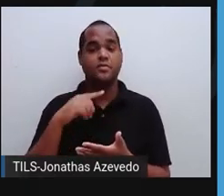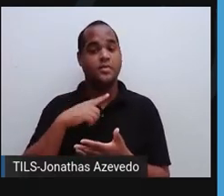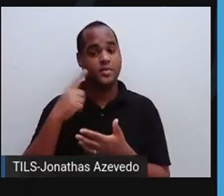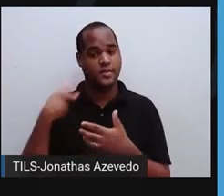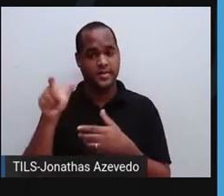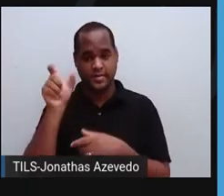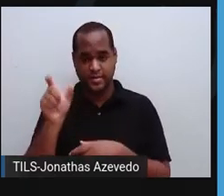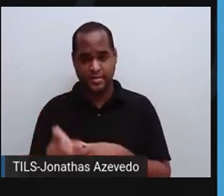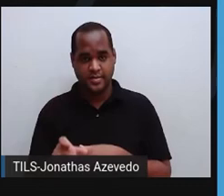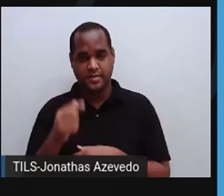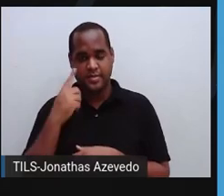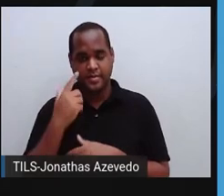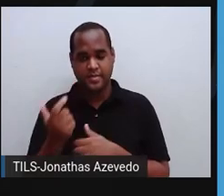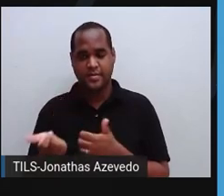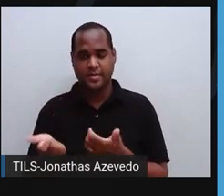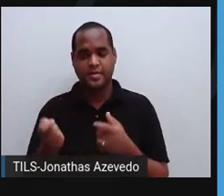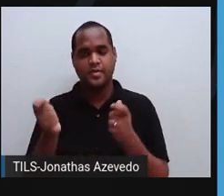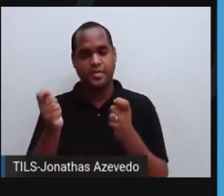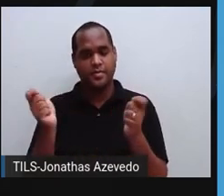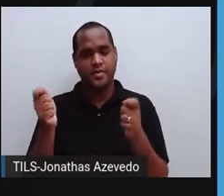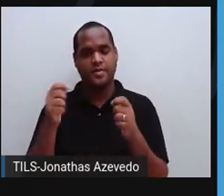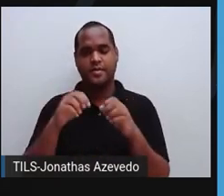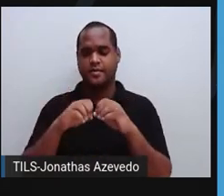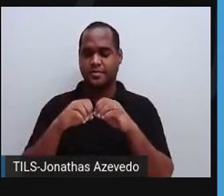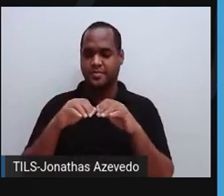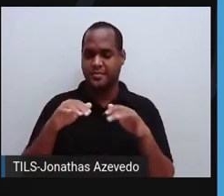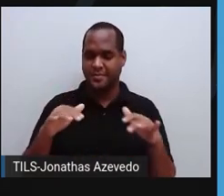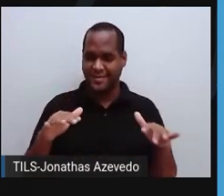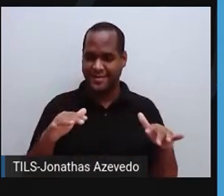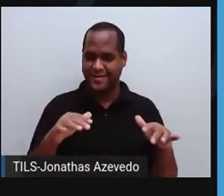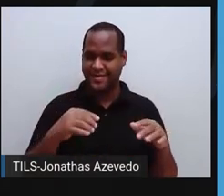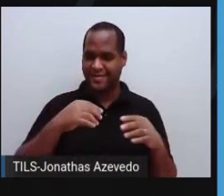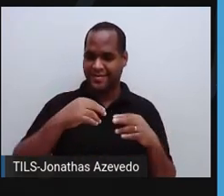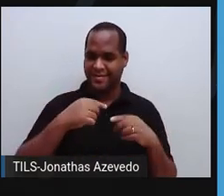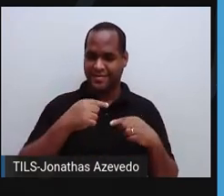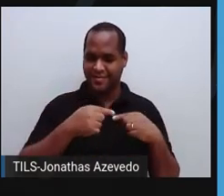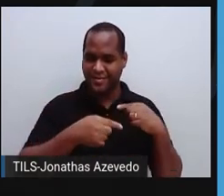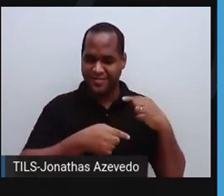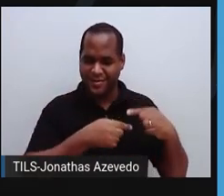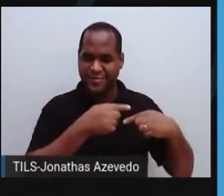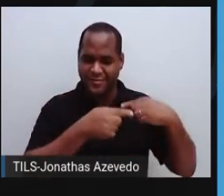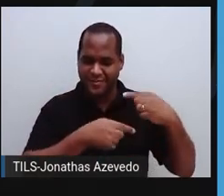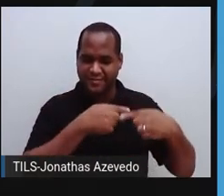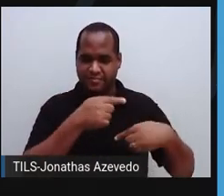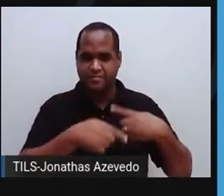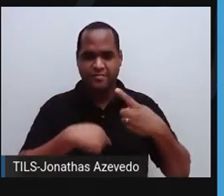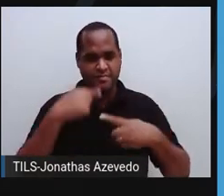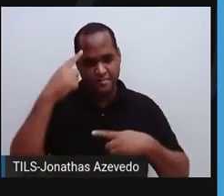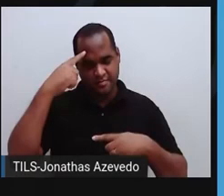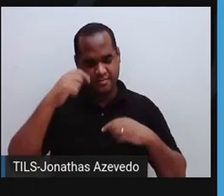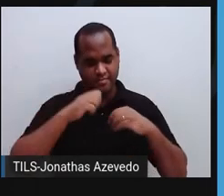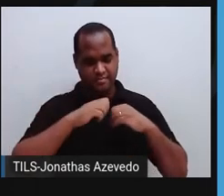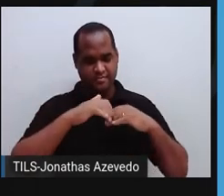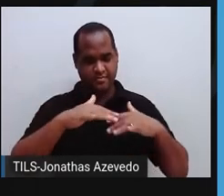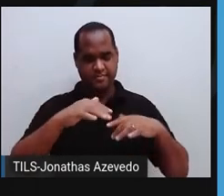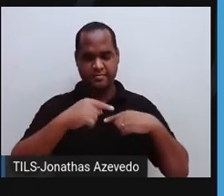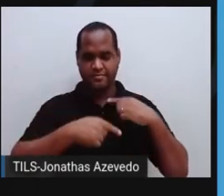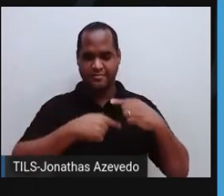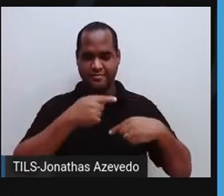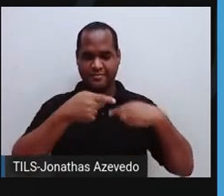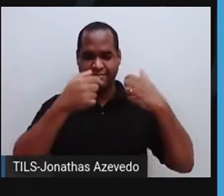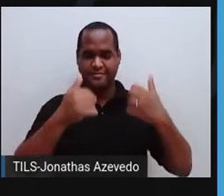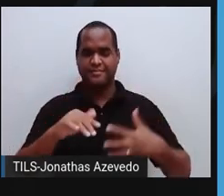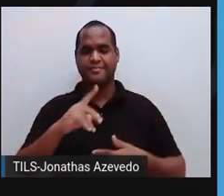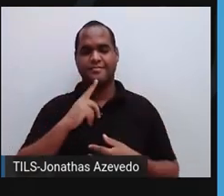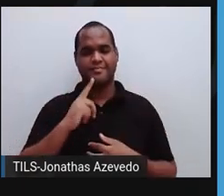característica, ela poderia ser passada à frente. É a lei da transmissão dos caracteres adquiridos.